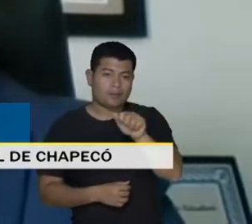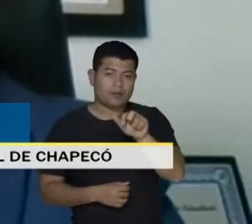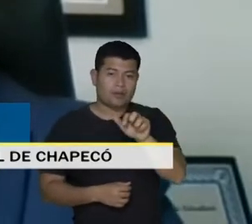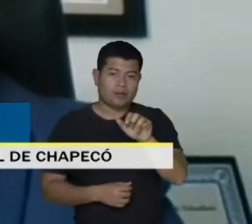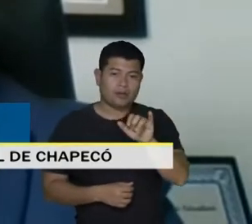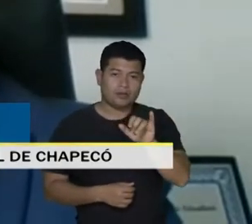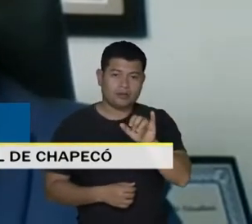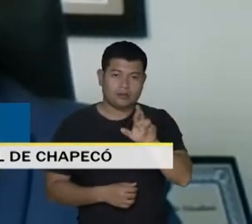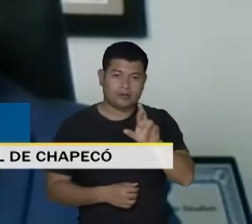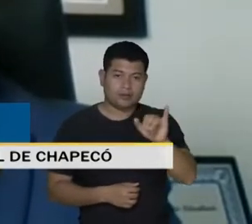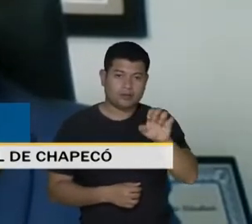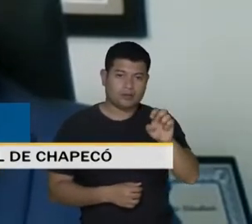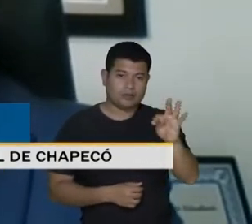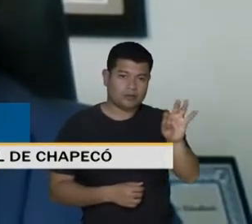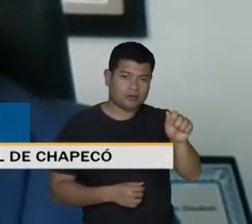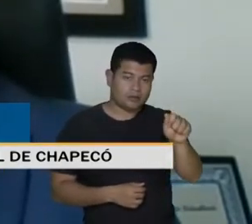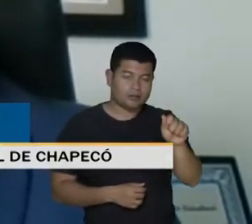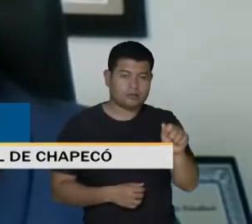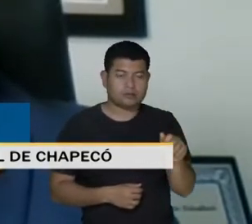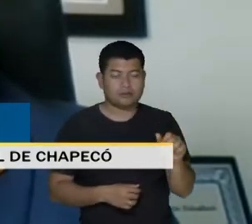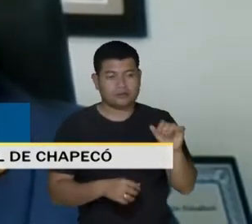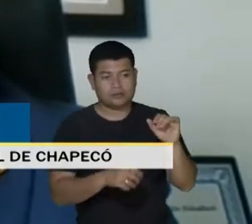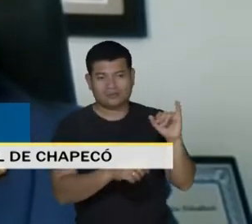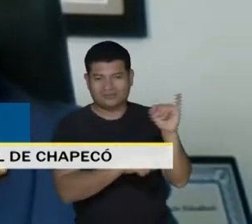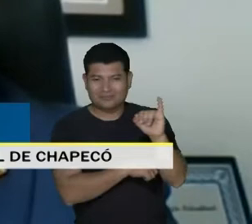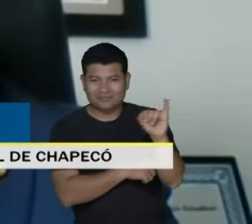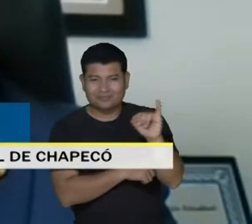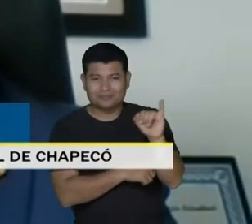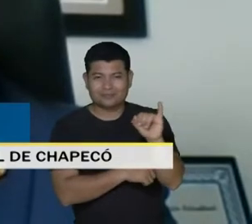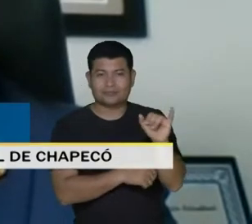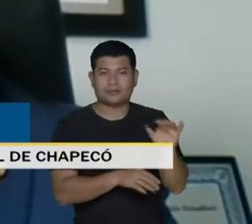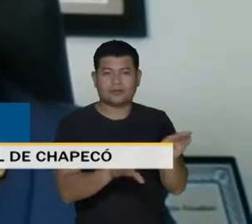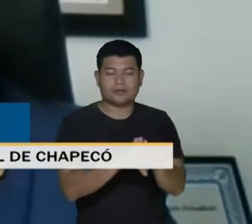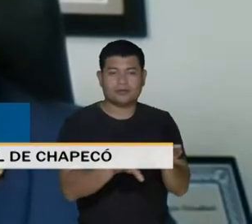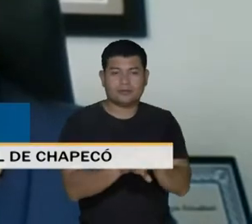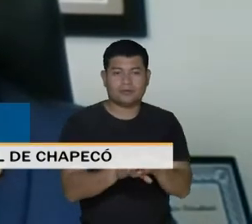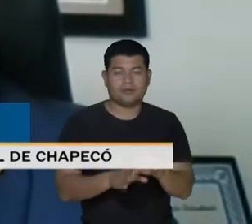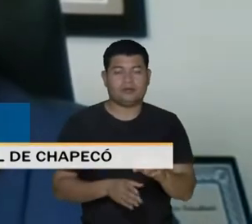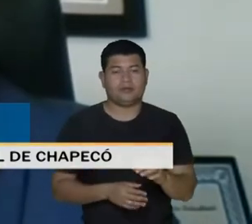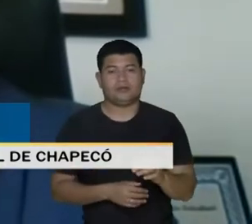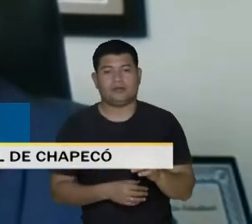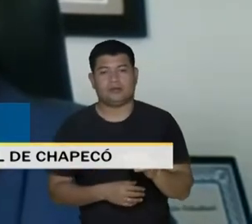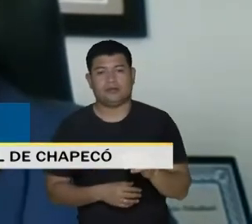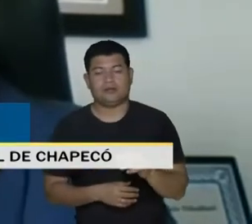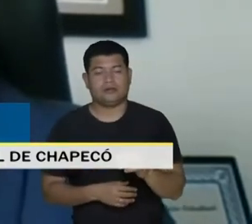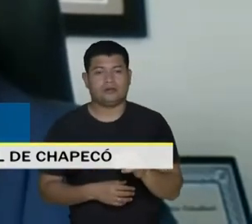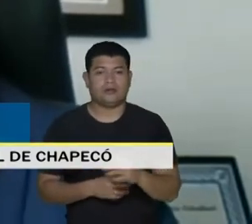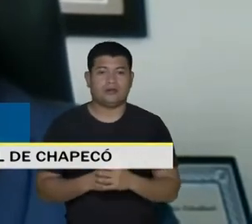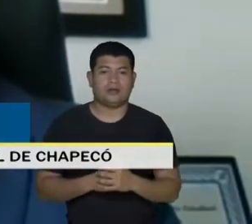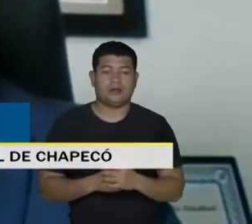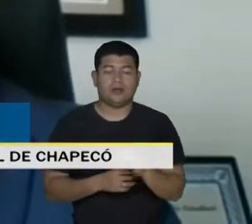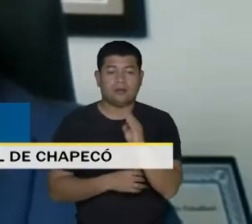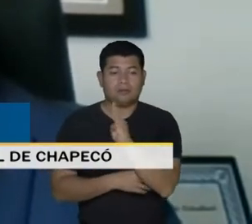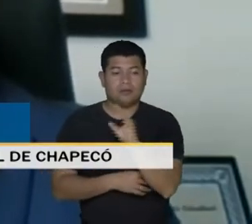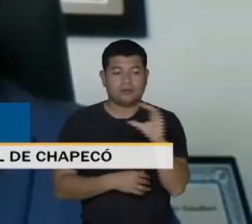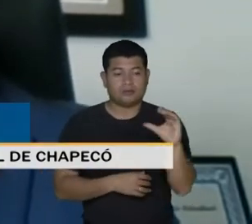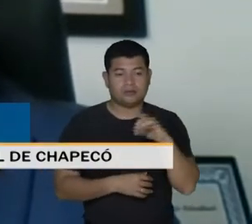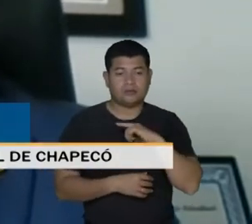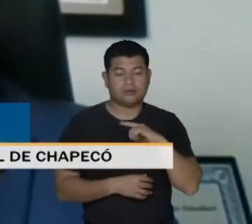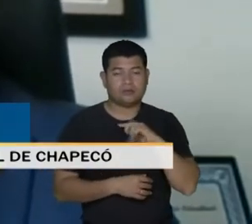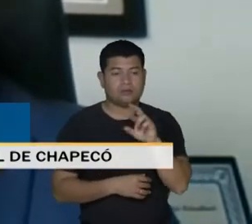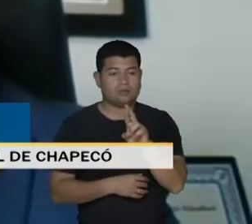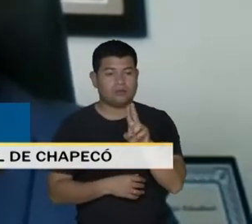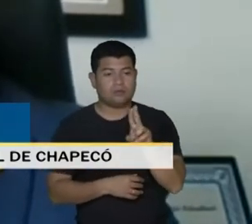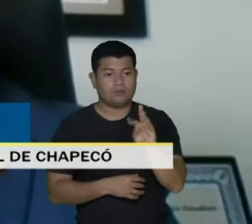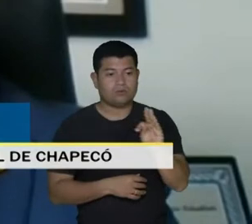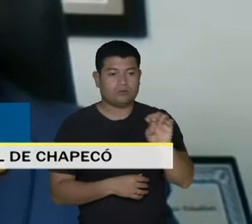Conde Bornhausen em Itajaí, nós temos o Ruth Cardoso em Itajaí, em Balneário,